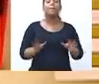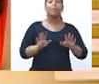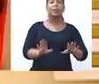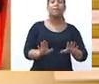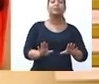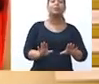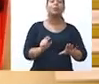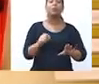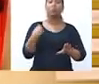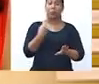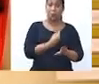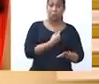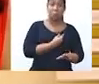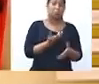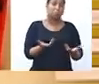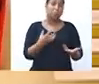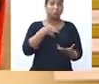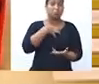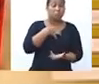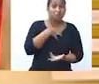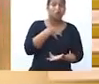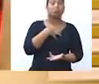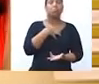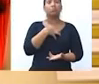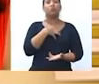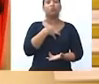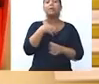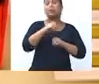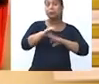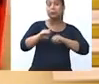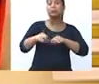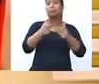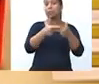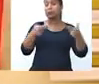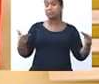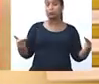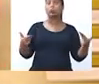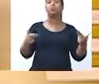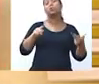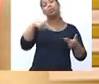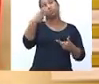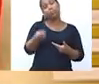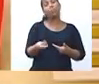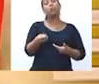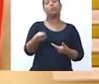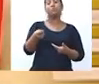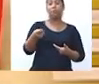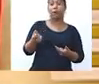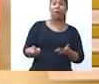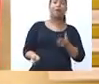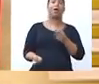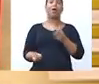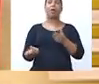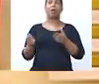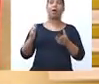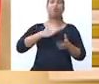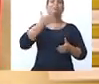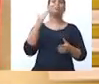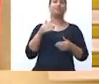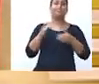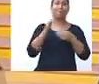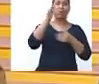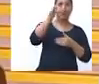Mas então a gente, de uma certa forma, ensina essas coisas e depois assusta quando chega lá